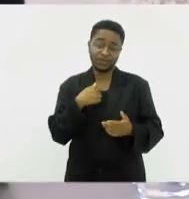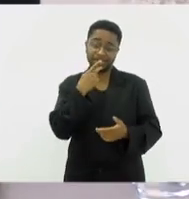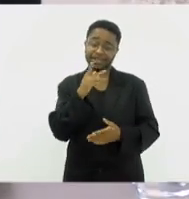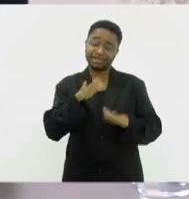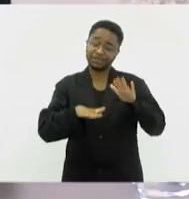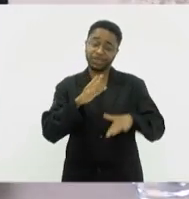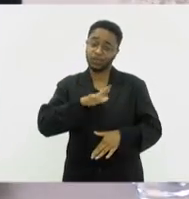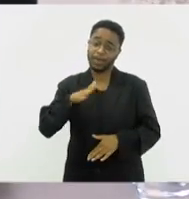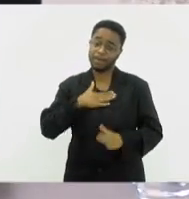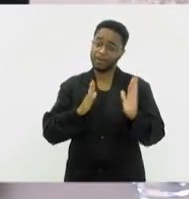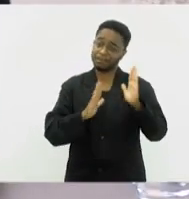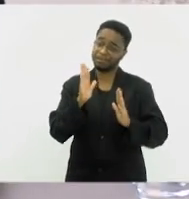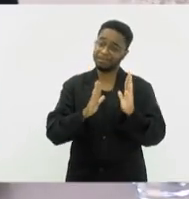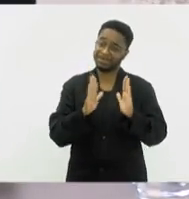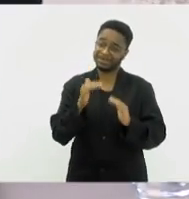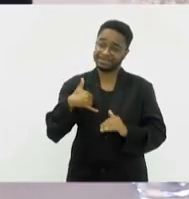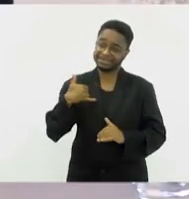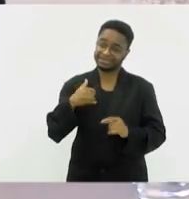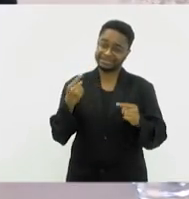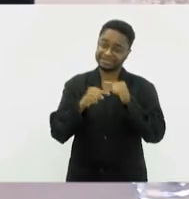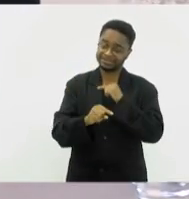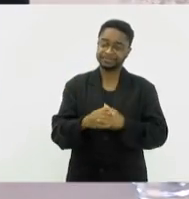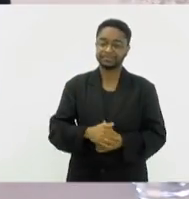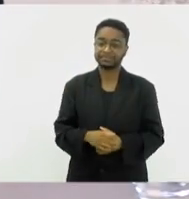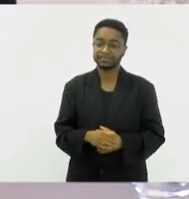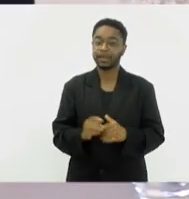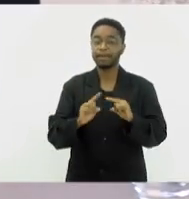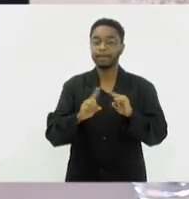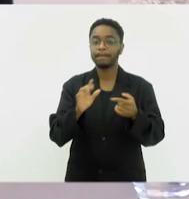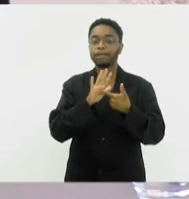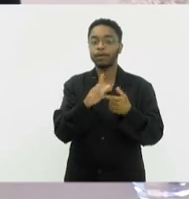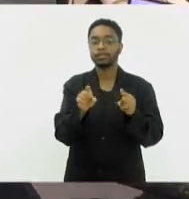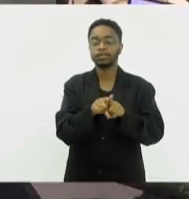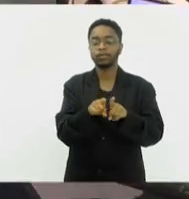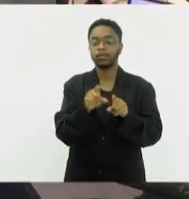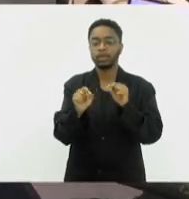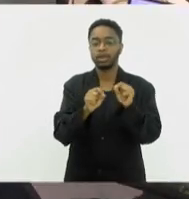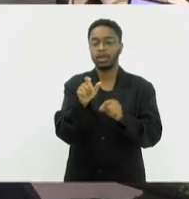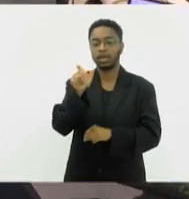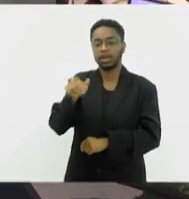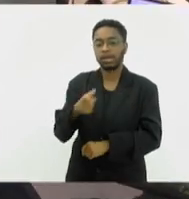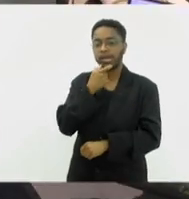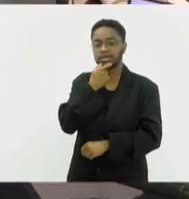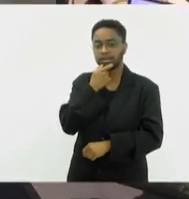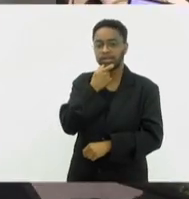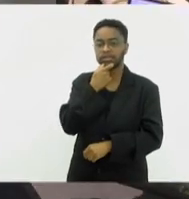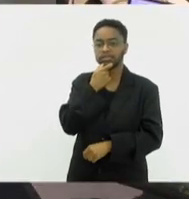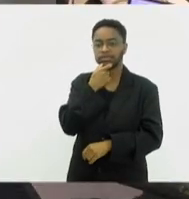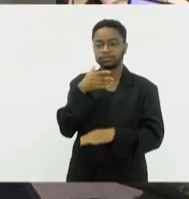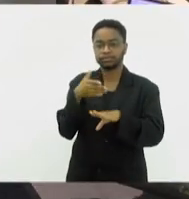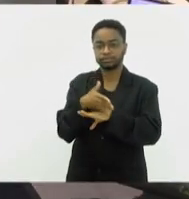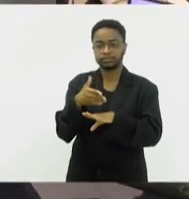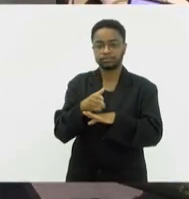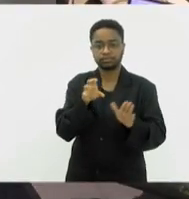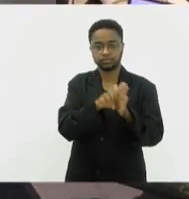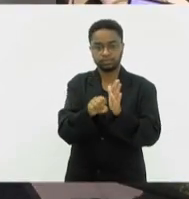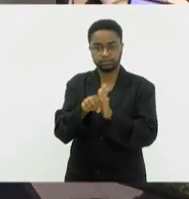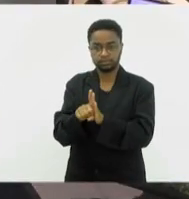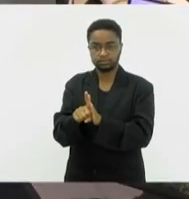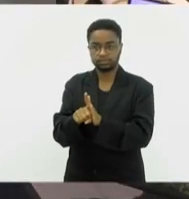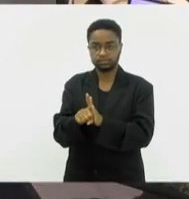época. É isso. Mas o fato é que tem uma figura folclórica também, um inglês, que participou desse assalto, chamada Ronald Biggs. Ele nunca cumpriu pena no